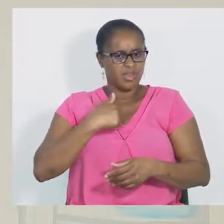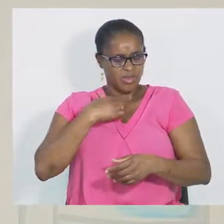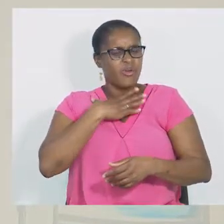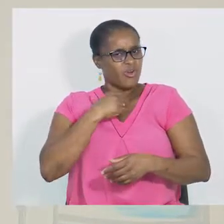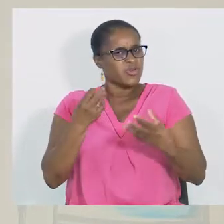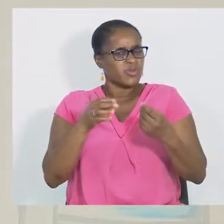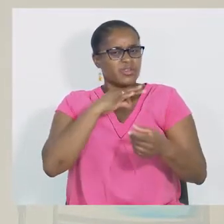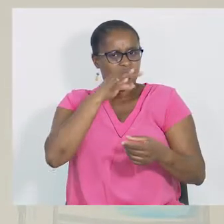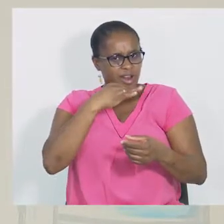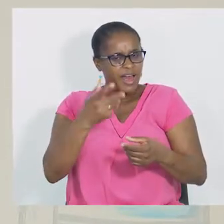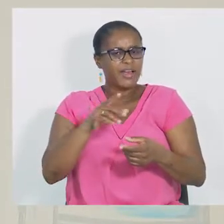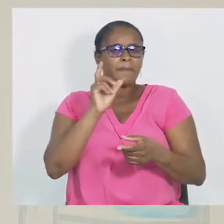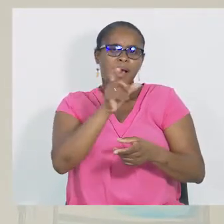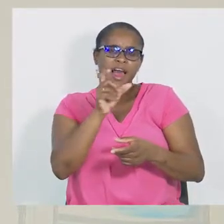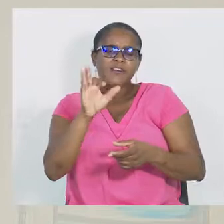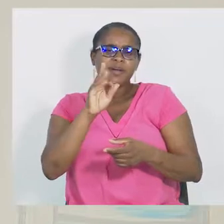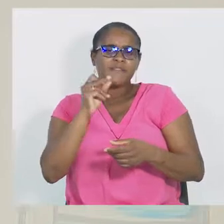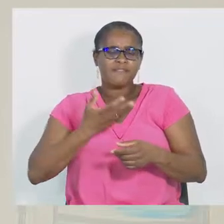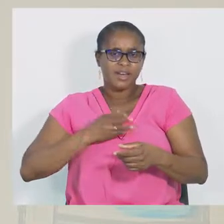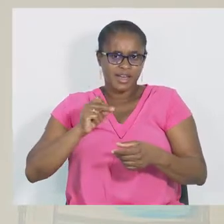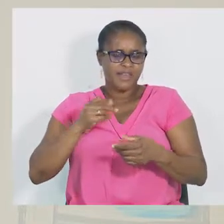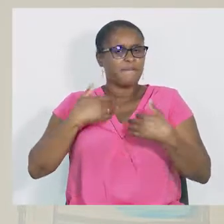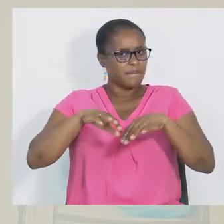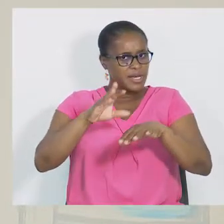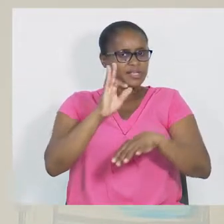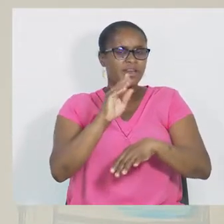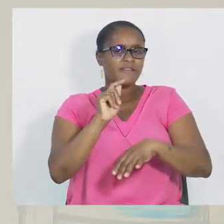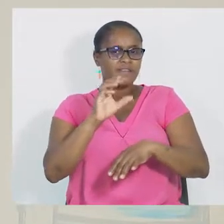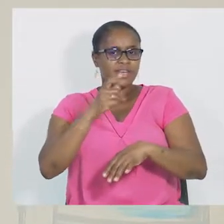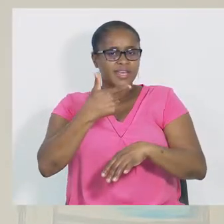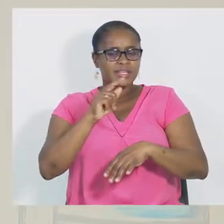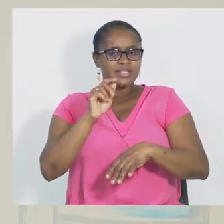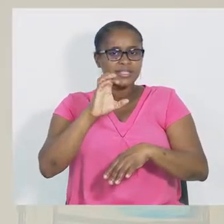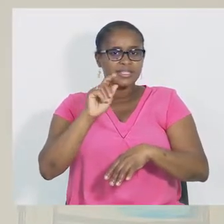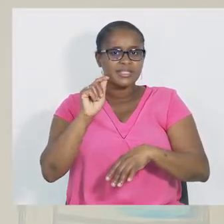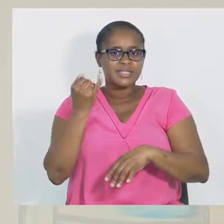Muito bem, a Tilaia.